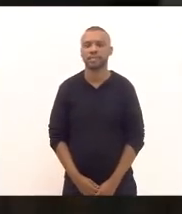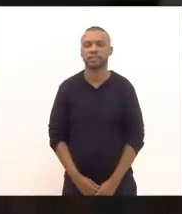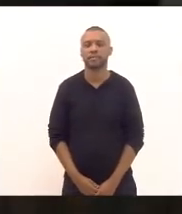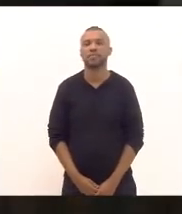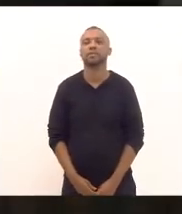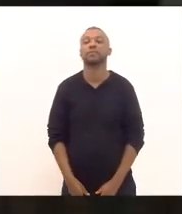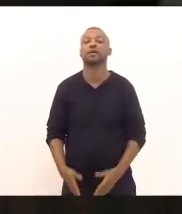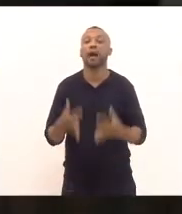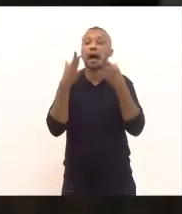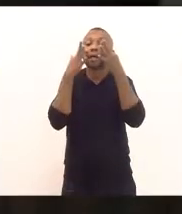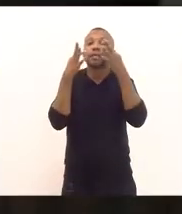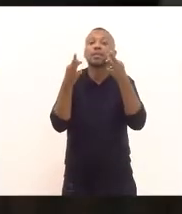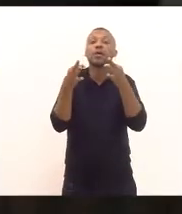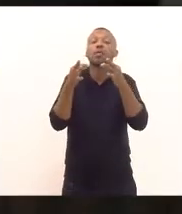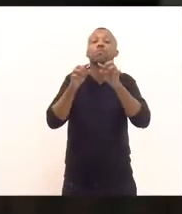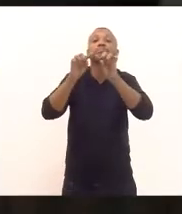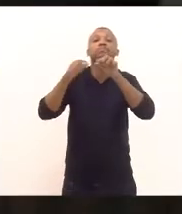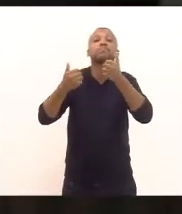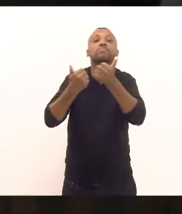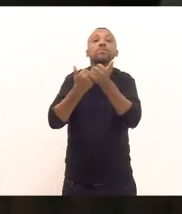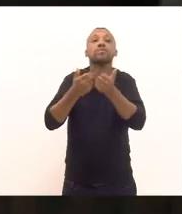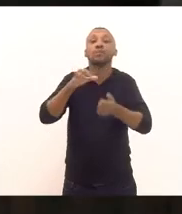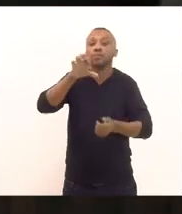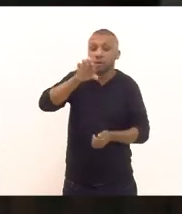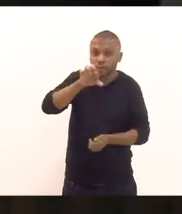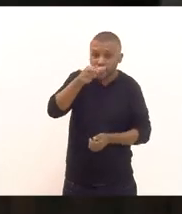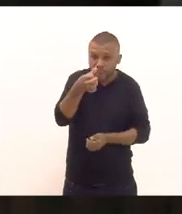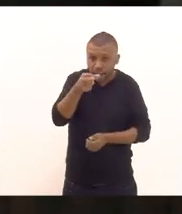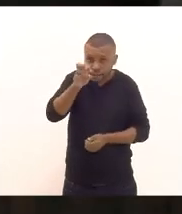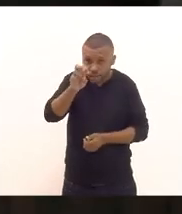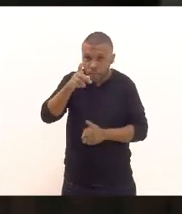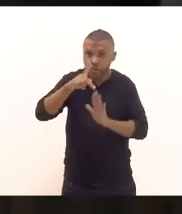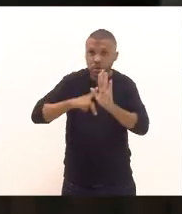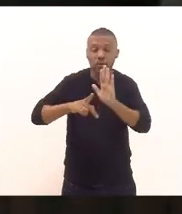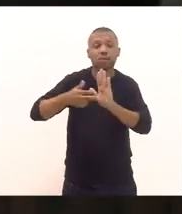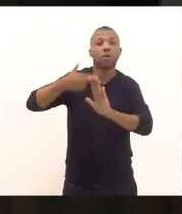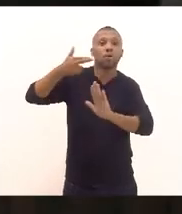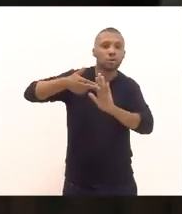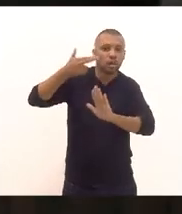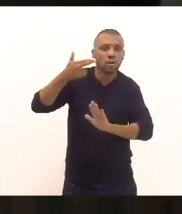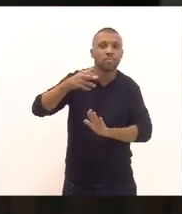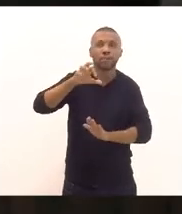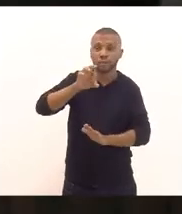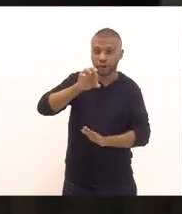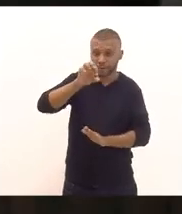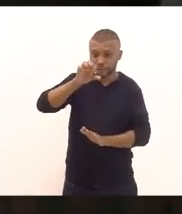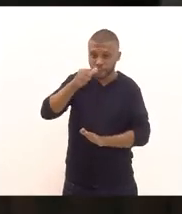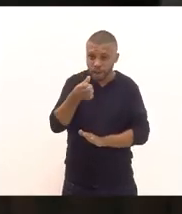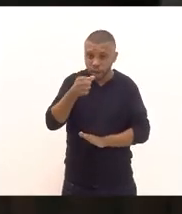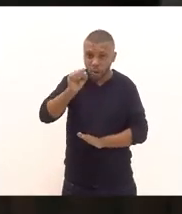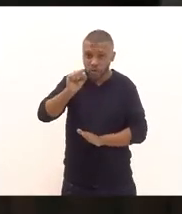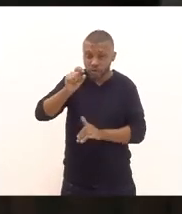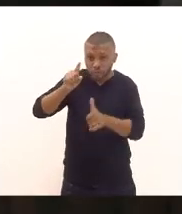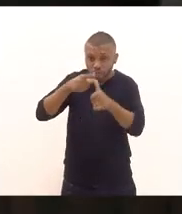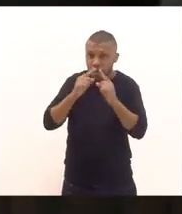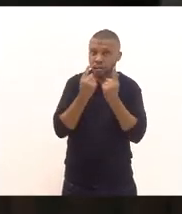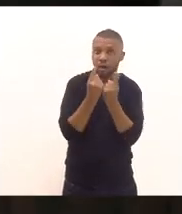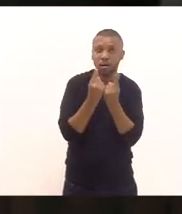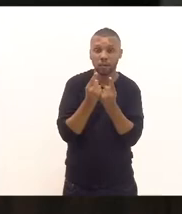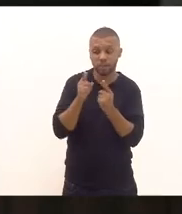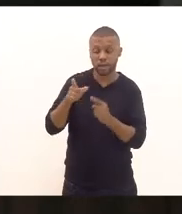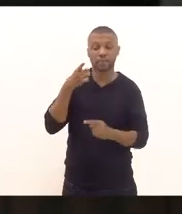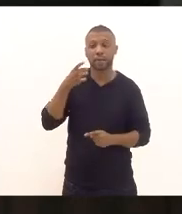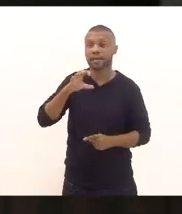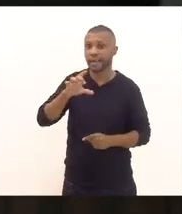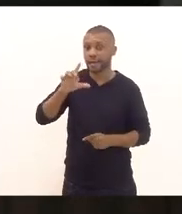atenção assessoria o 965 Jardim resolução em 968 foi da primeira sessão abstenção deputada